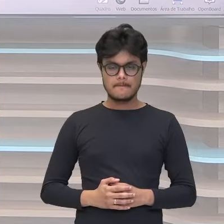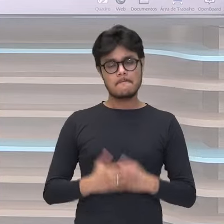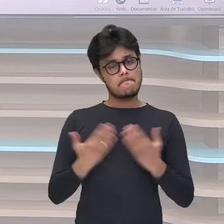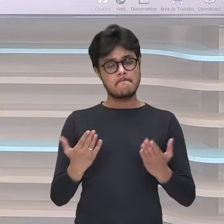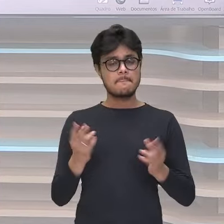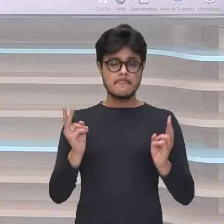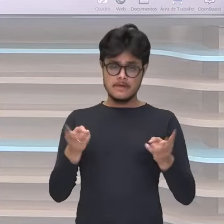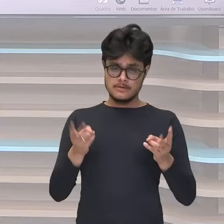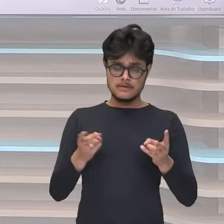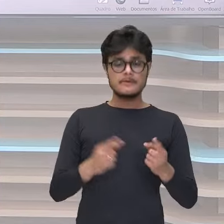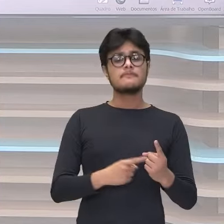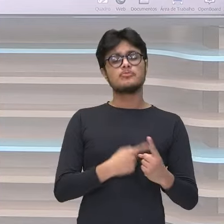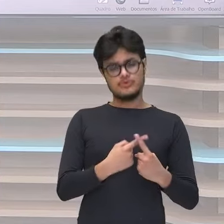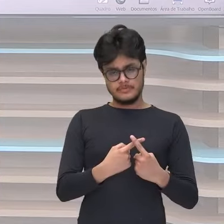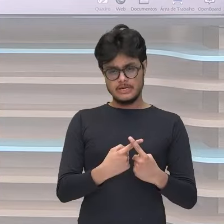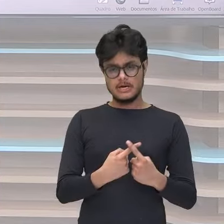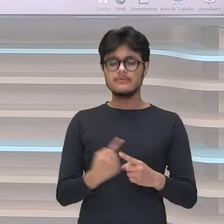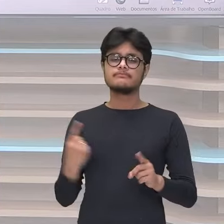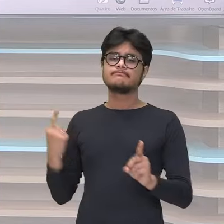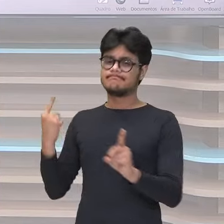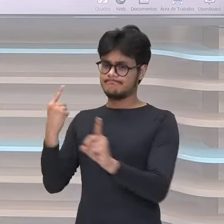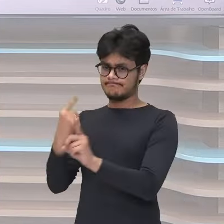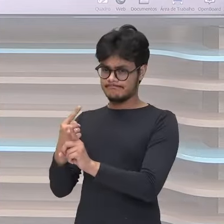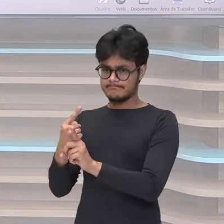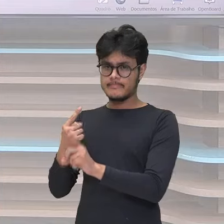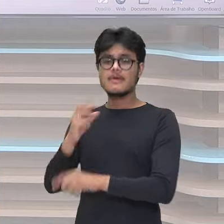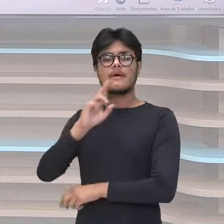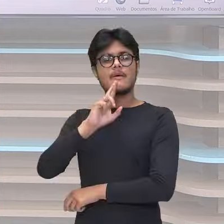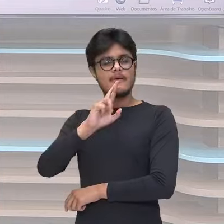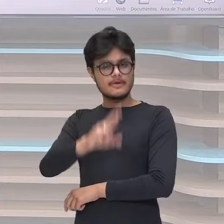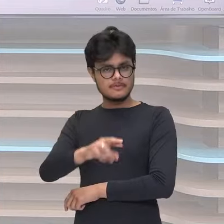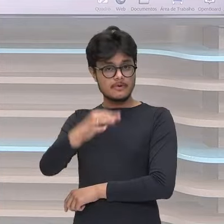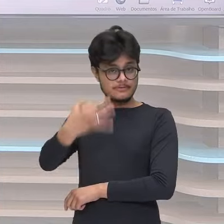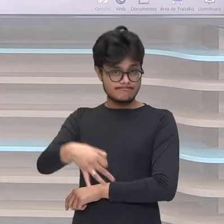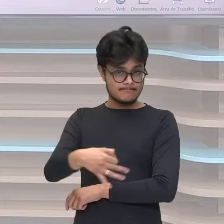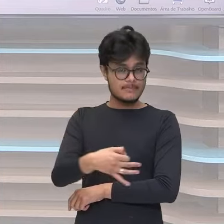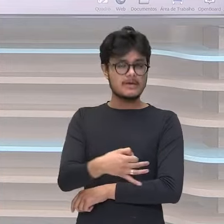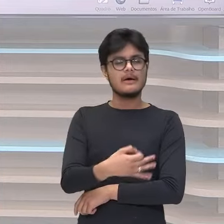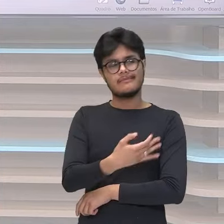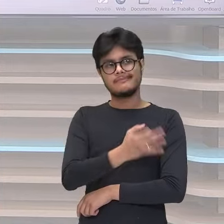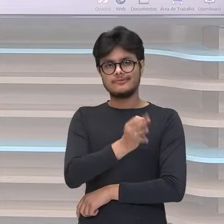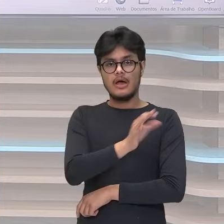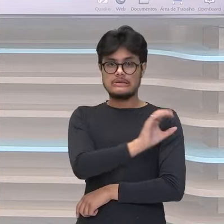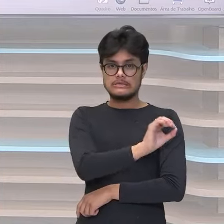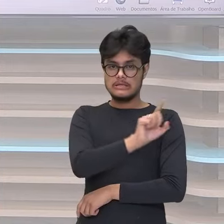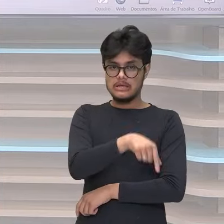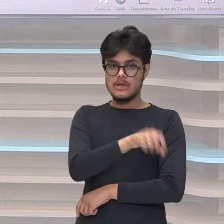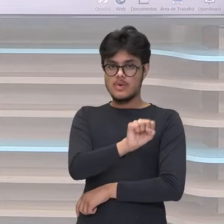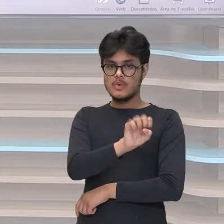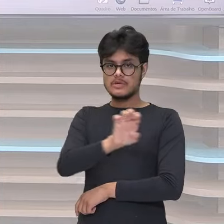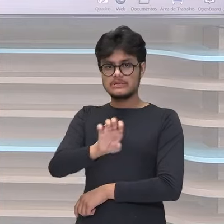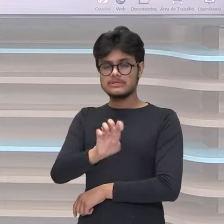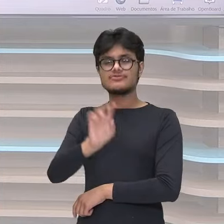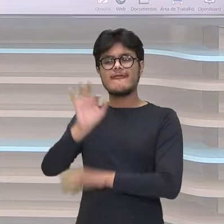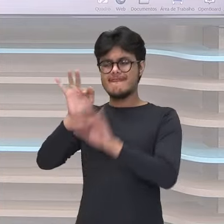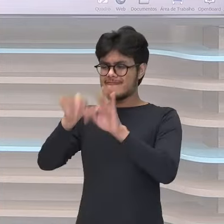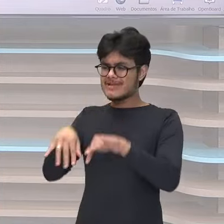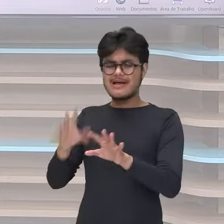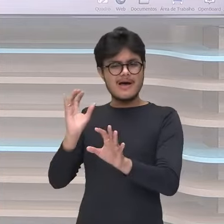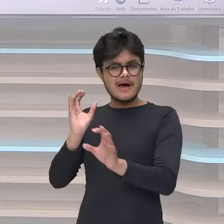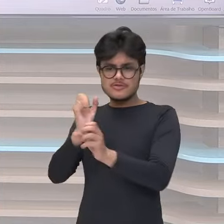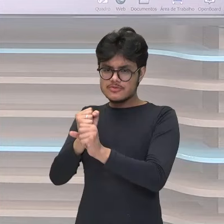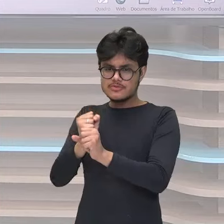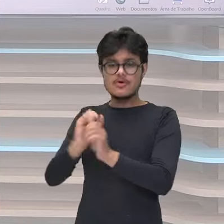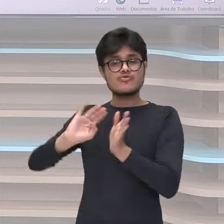multiplico 0,85 pelo valor do produto, eu já encontro o valor final do produto, que